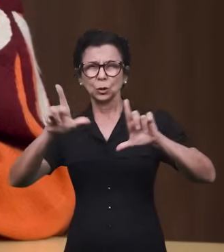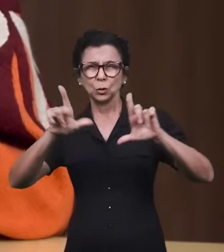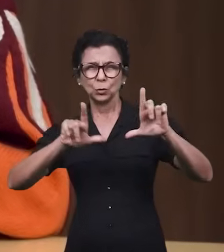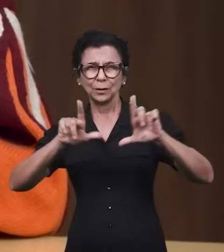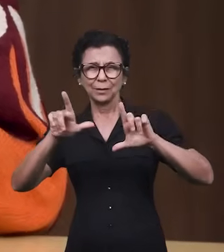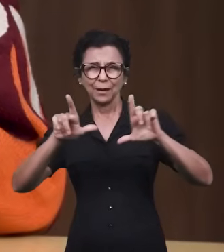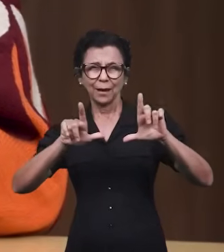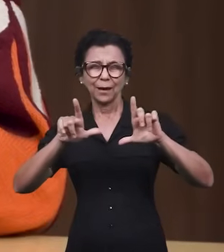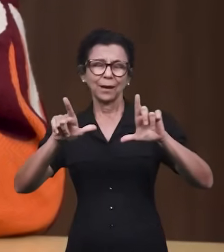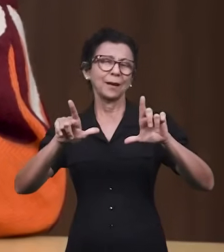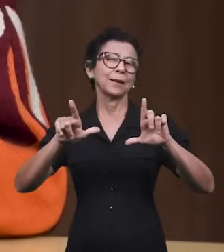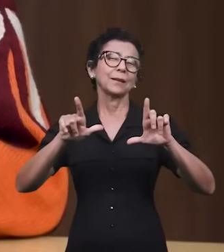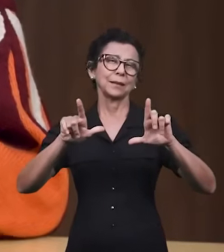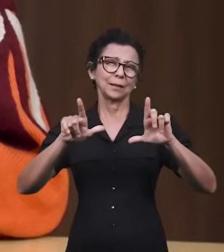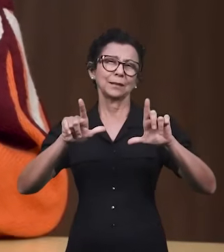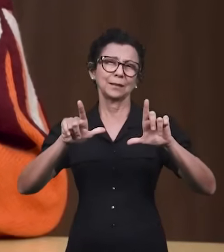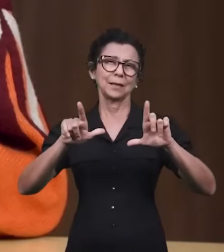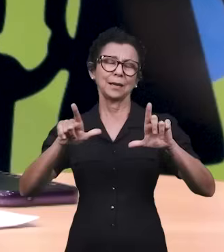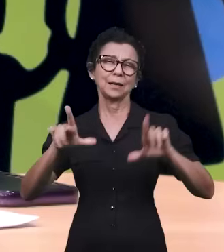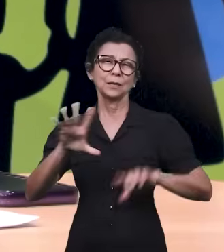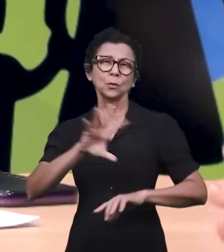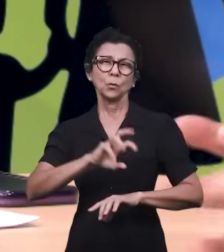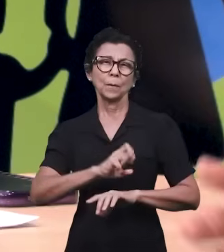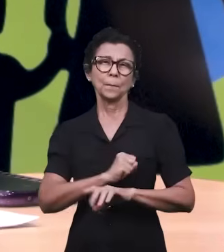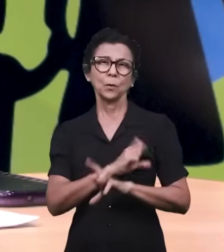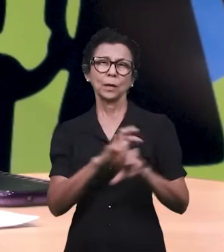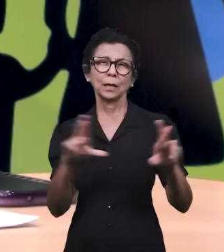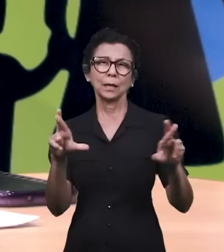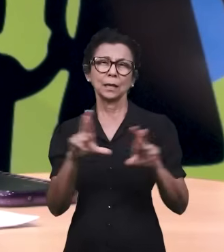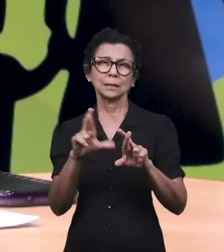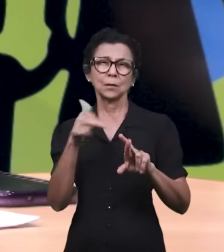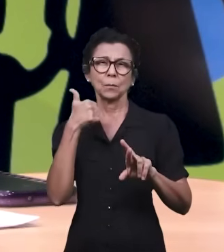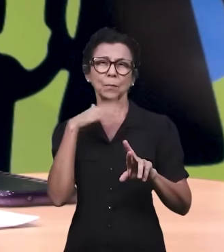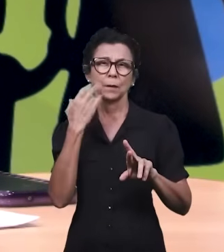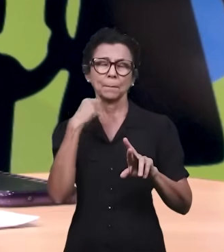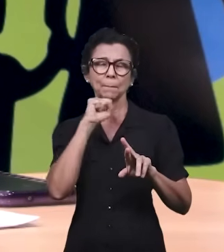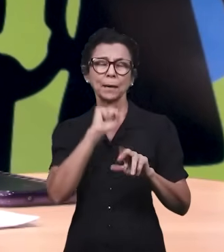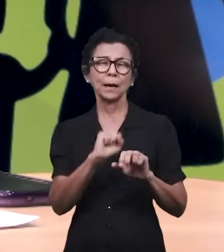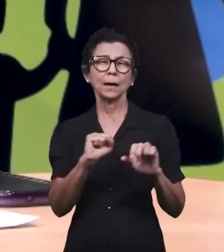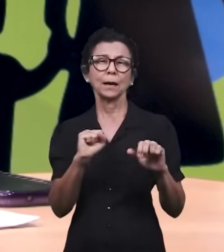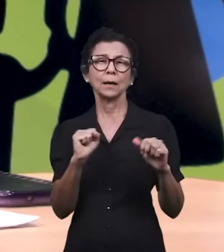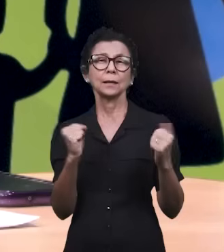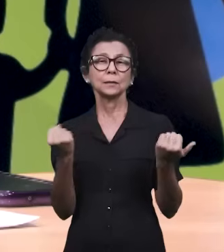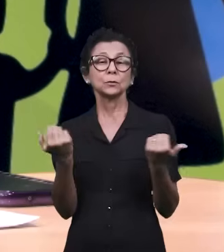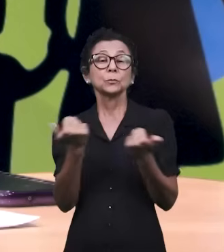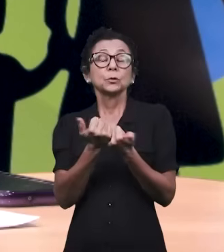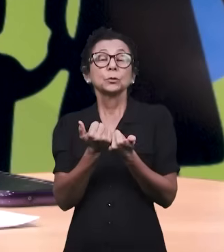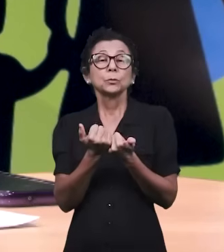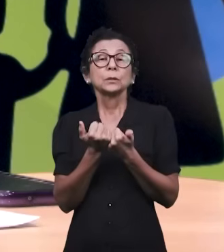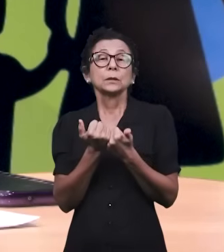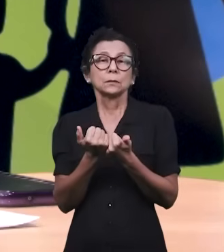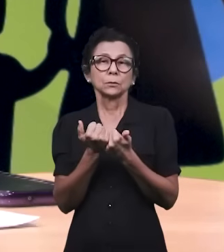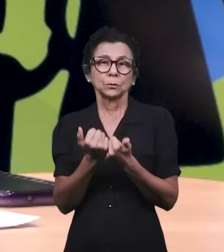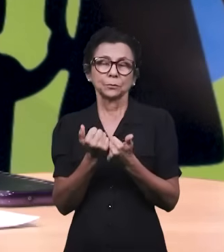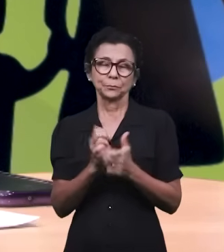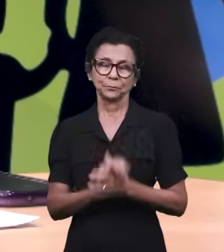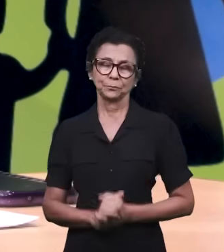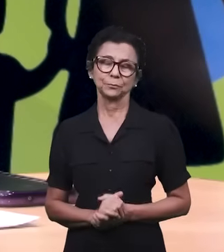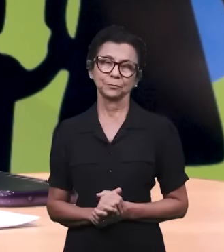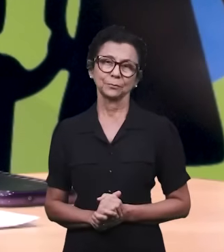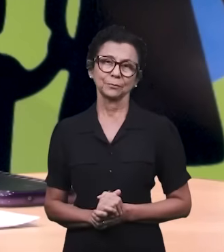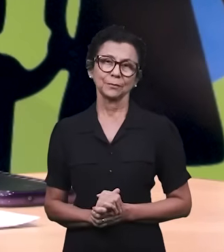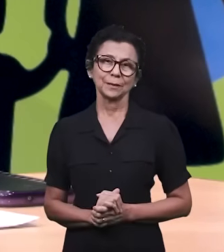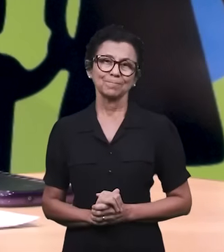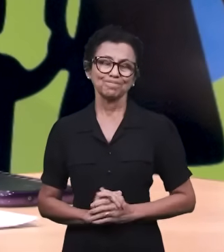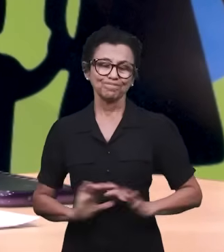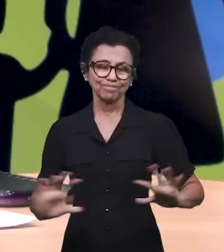vínculos afetivos dentro de casa. Então, Fernanda, o que acontece hoje, né? Os vínculos afetivos,